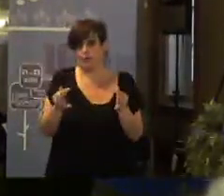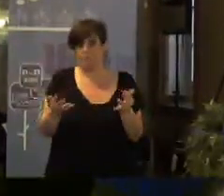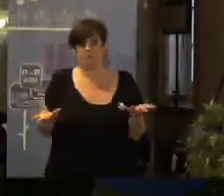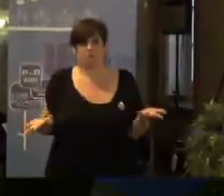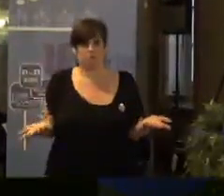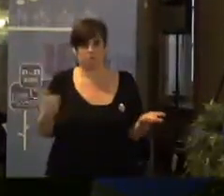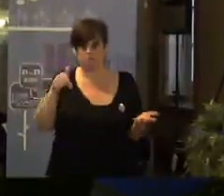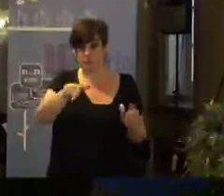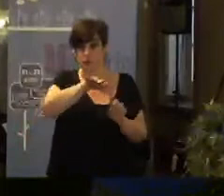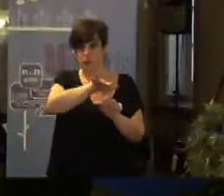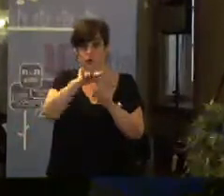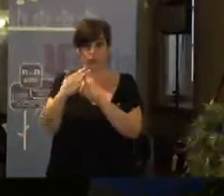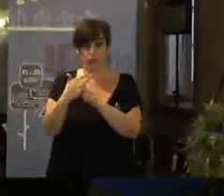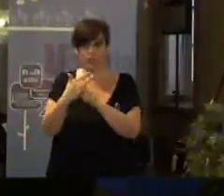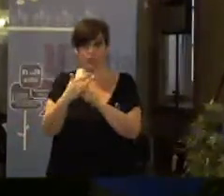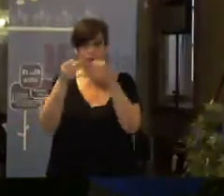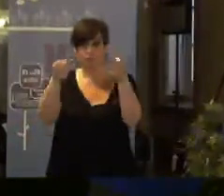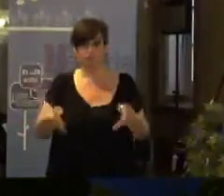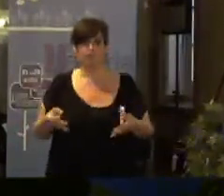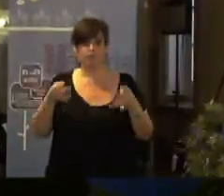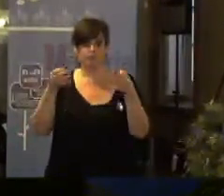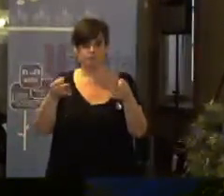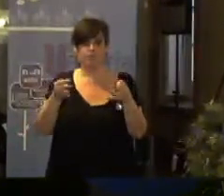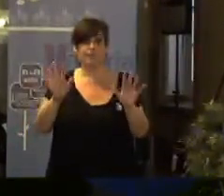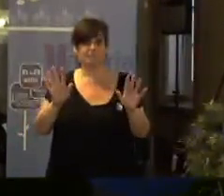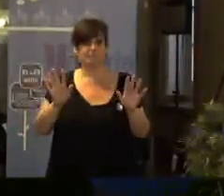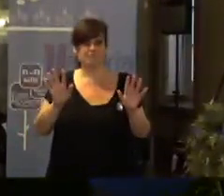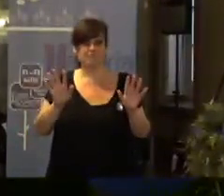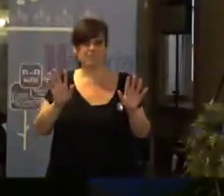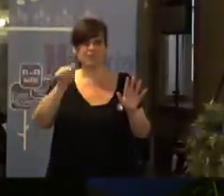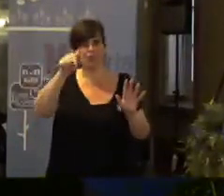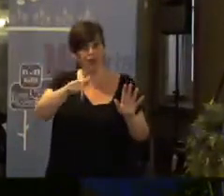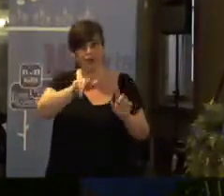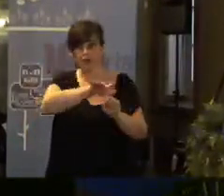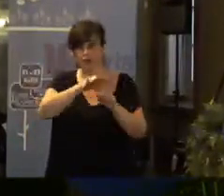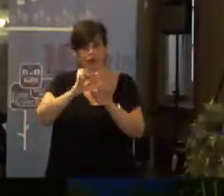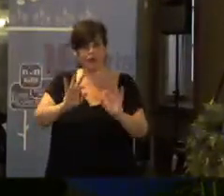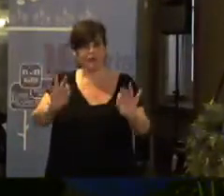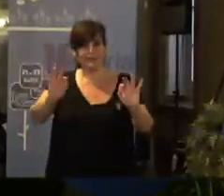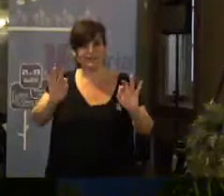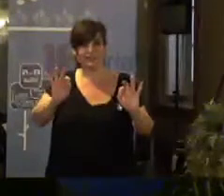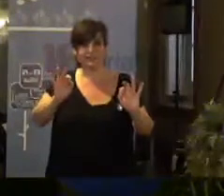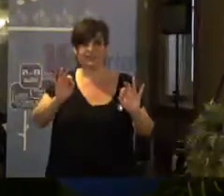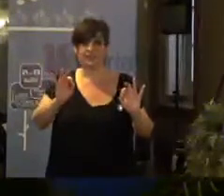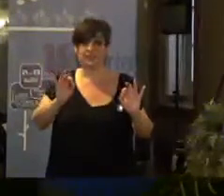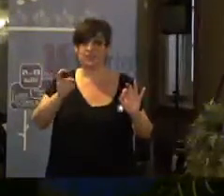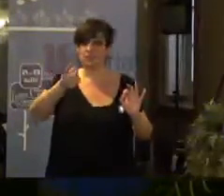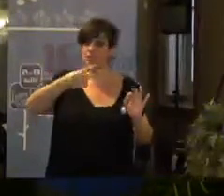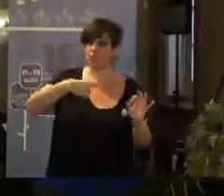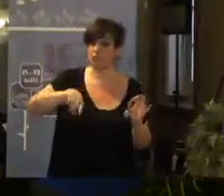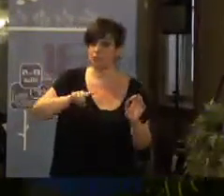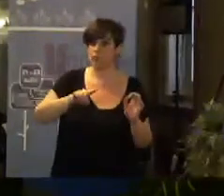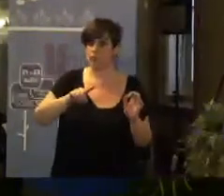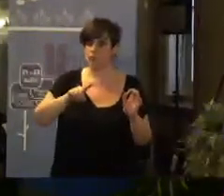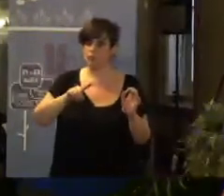neste contexto, como sempre, mas neste contexto, sobretudo, negar ou abdicar da participação